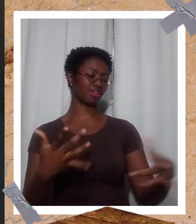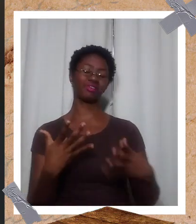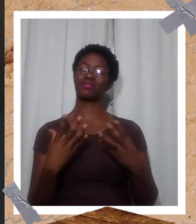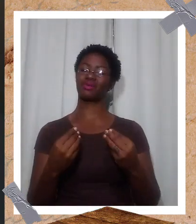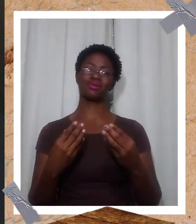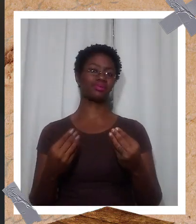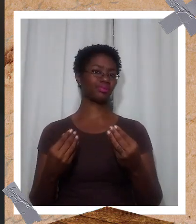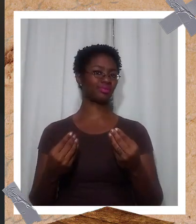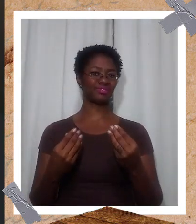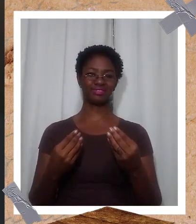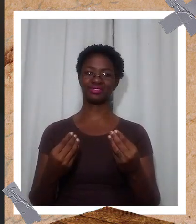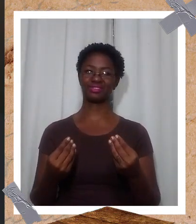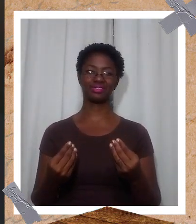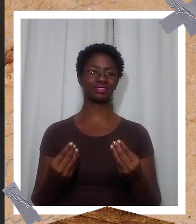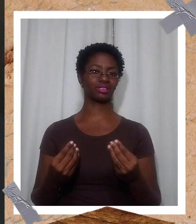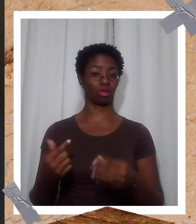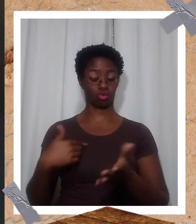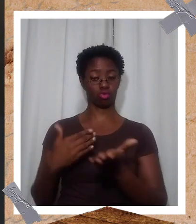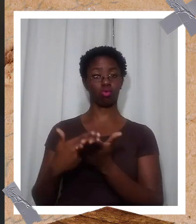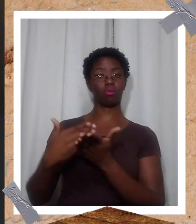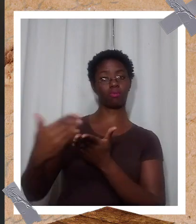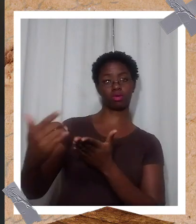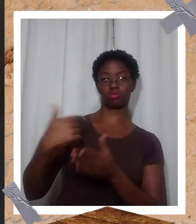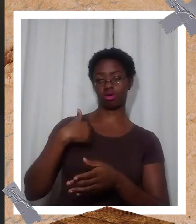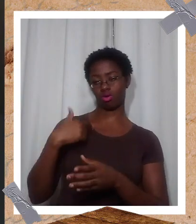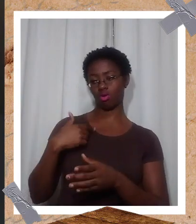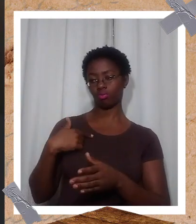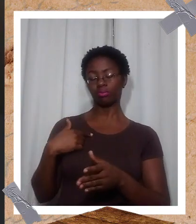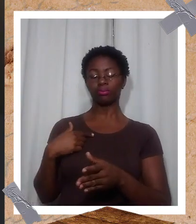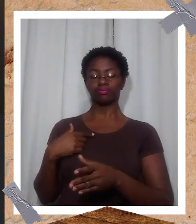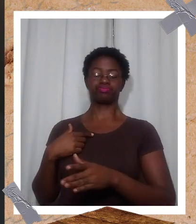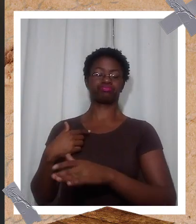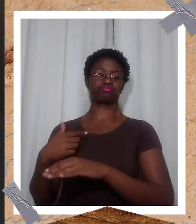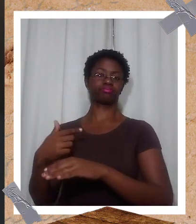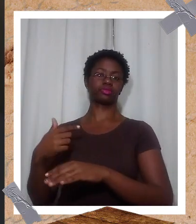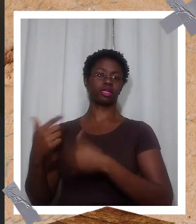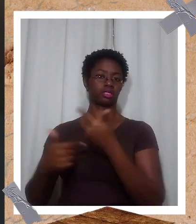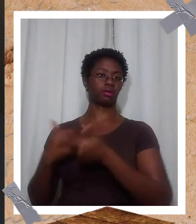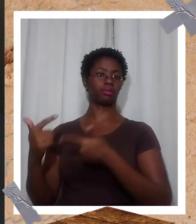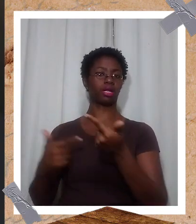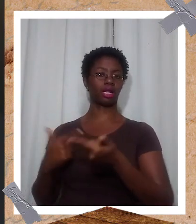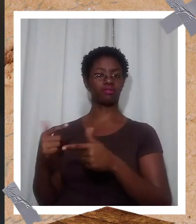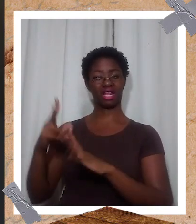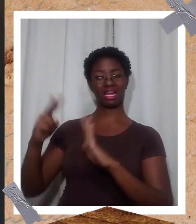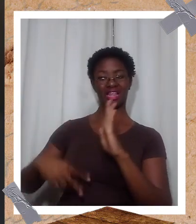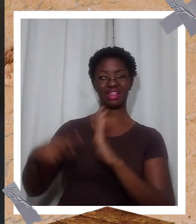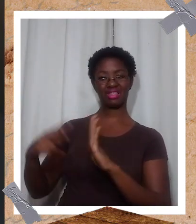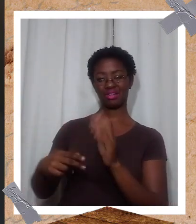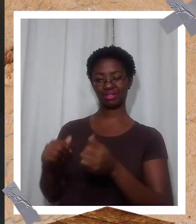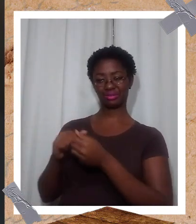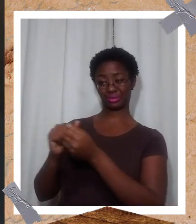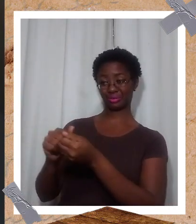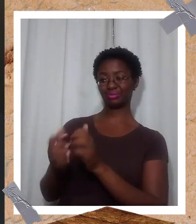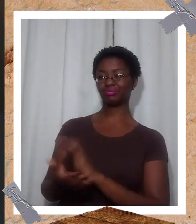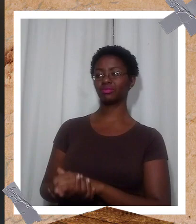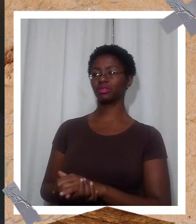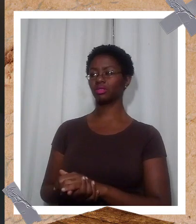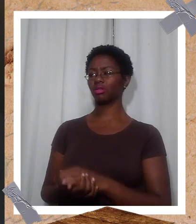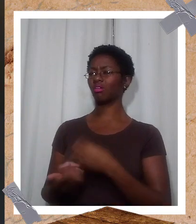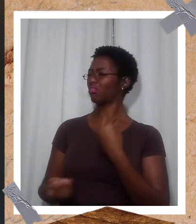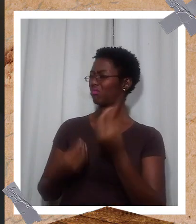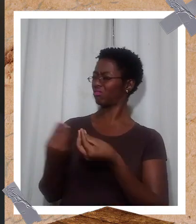lembro que no início da minha trajetória como mediador de leitura, as pessoas elas achavam que era um louco, assim, de